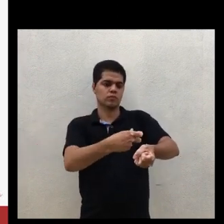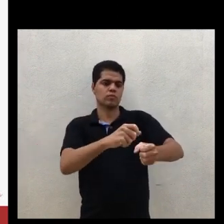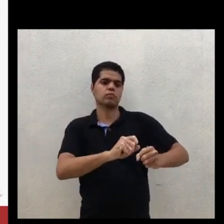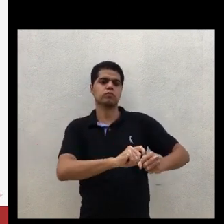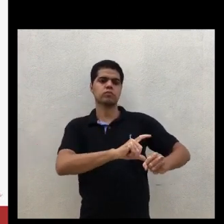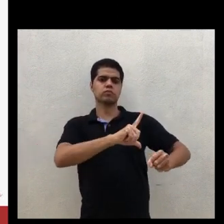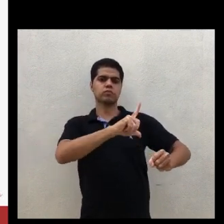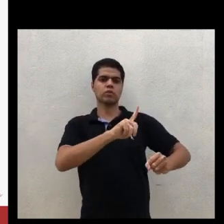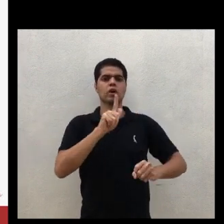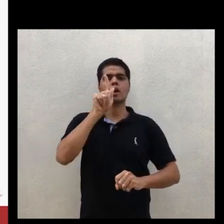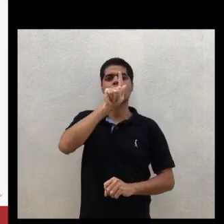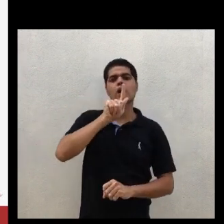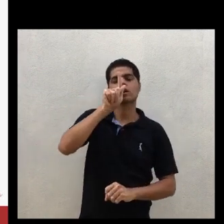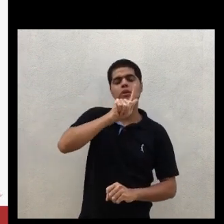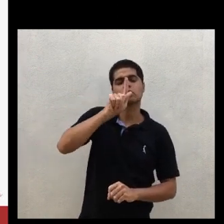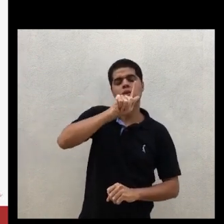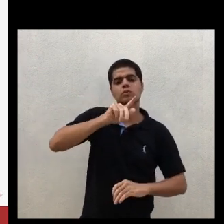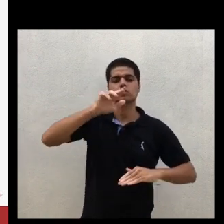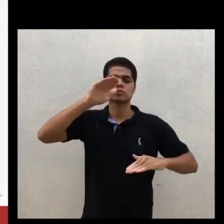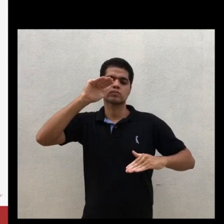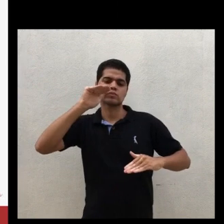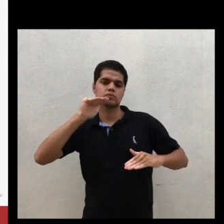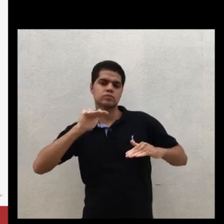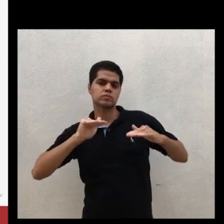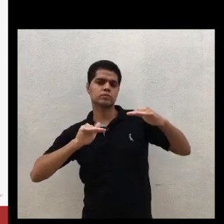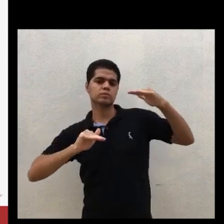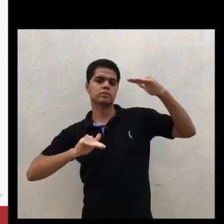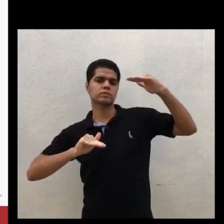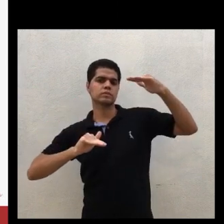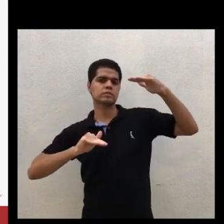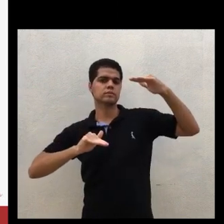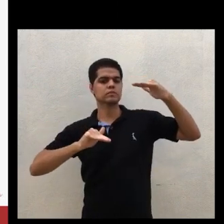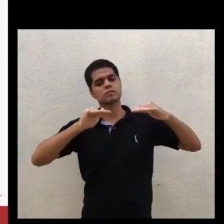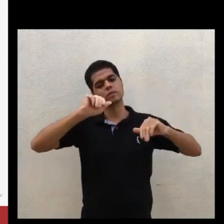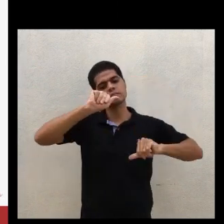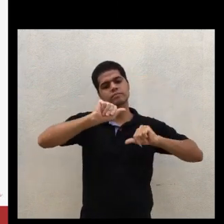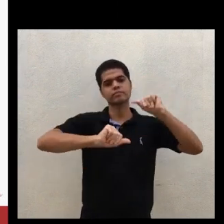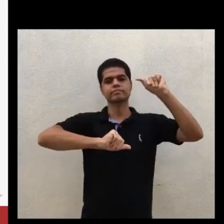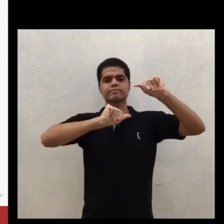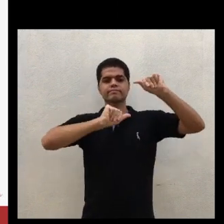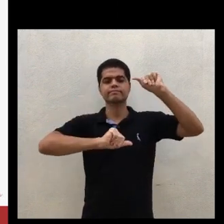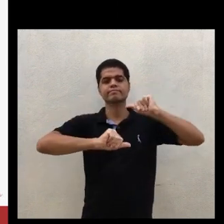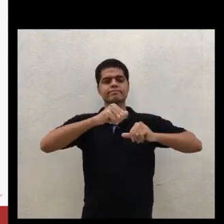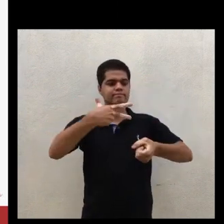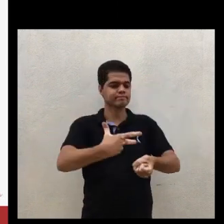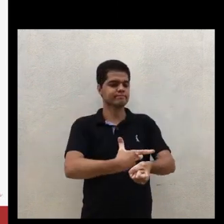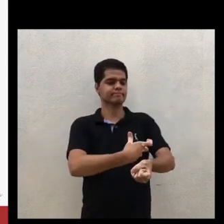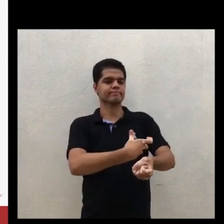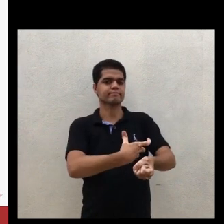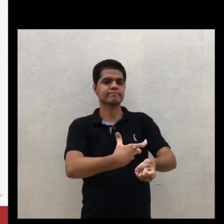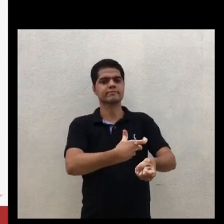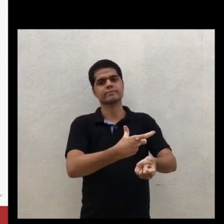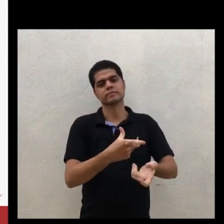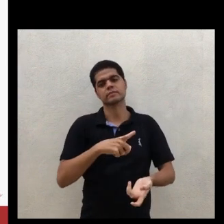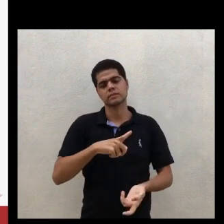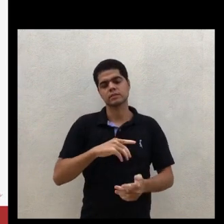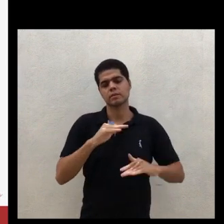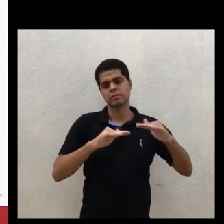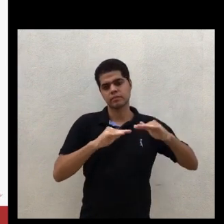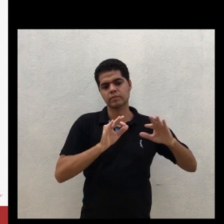que a glicose vai aumentar muito. Se a glicose diminui, ele vai diminuir a quantidade de insulina ou nem vai injetar nada.